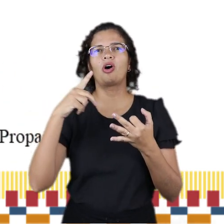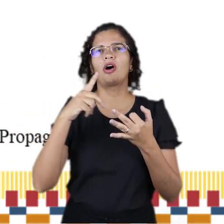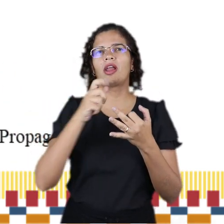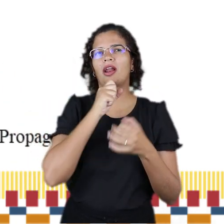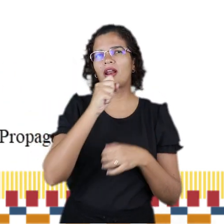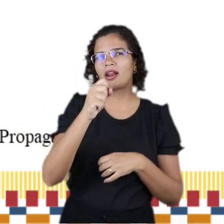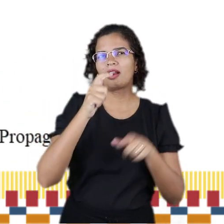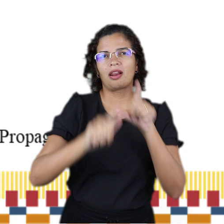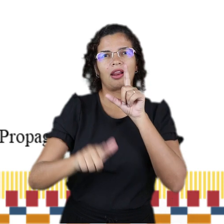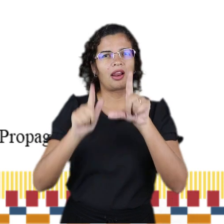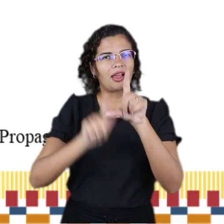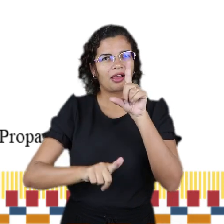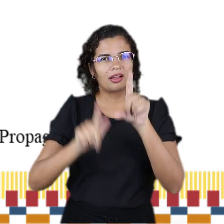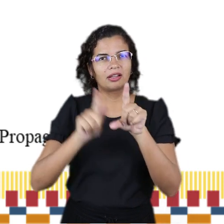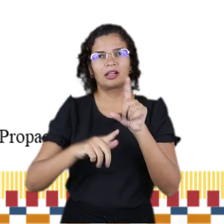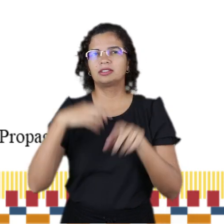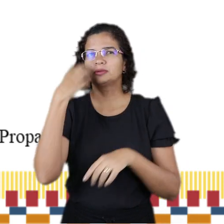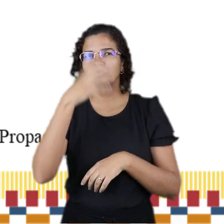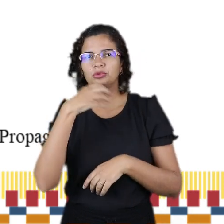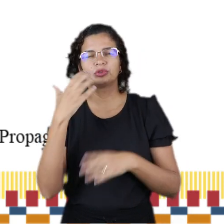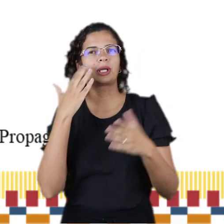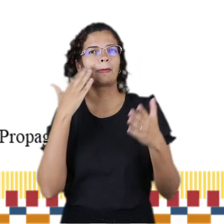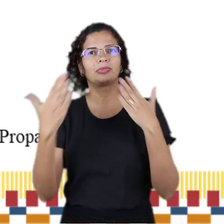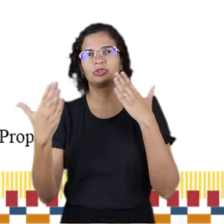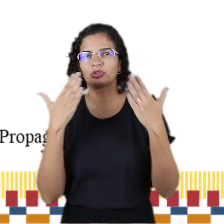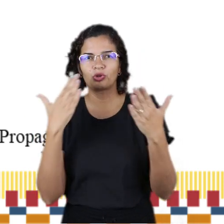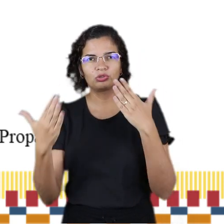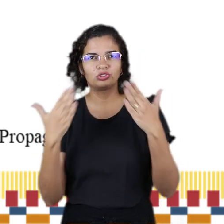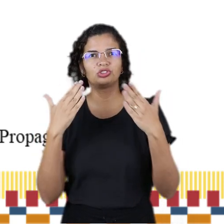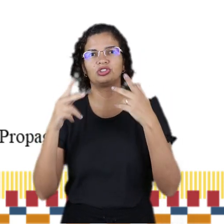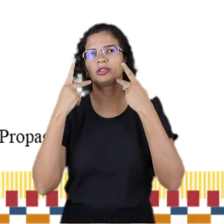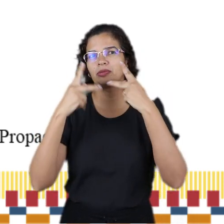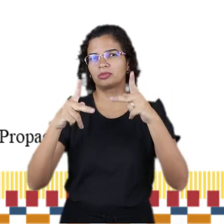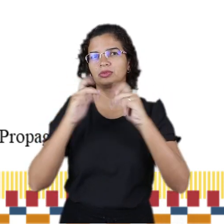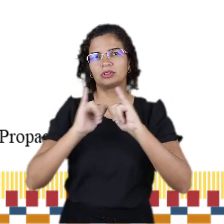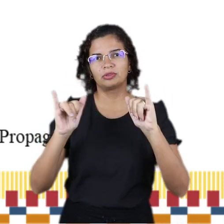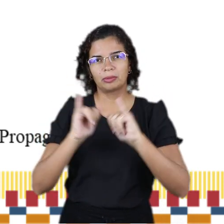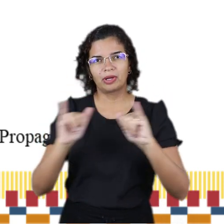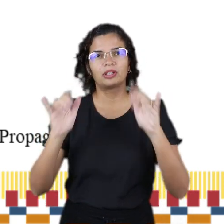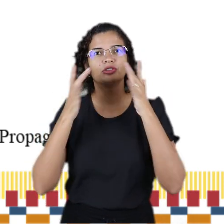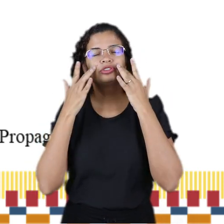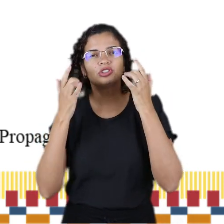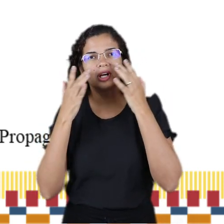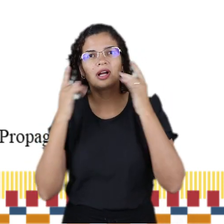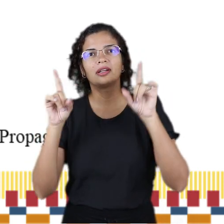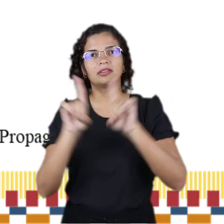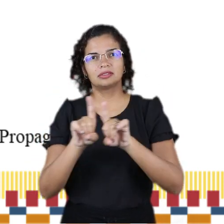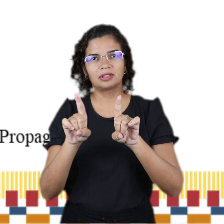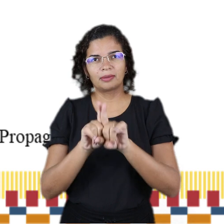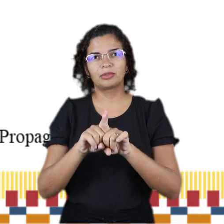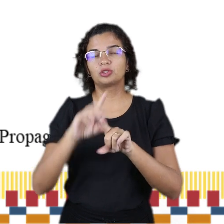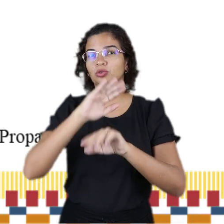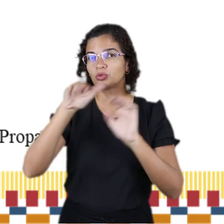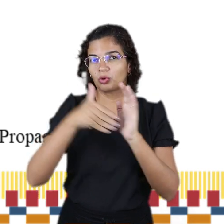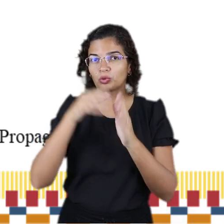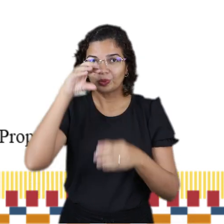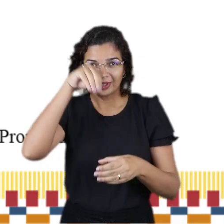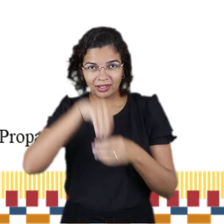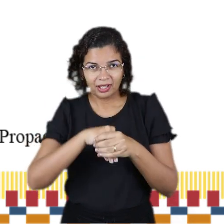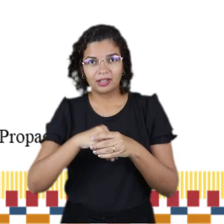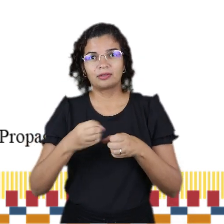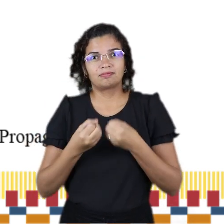as carreiras, quais os campos de estudo, qual formação ele corre a